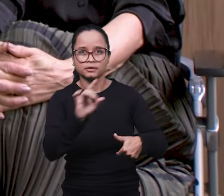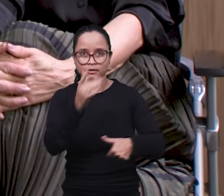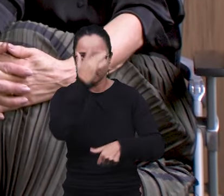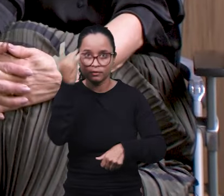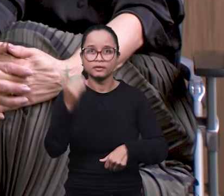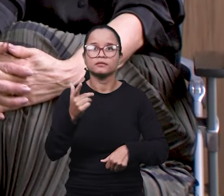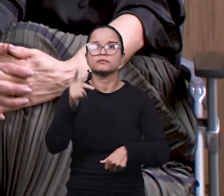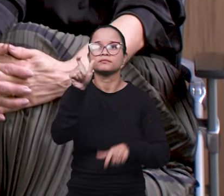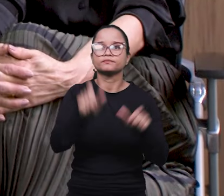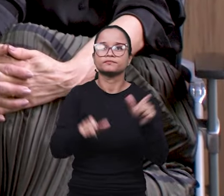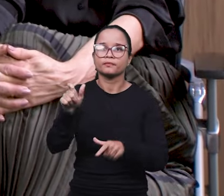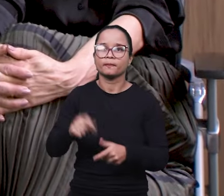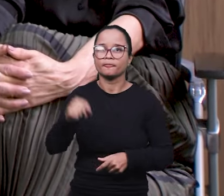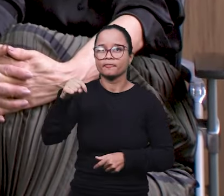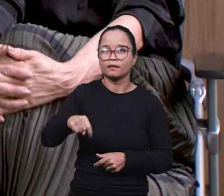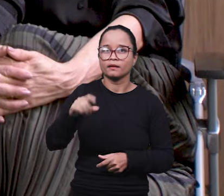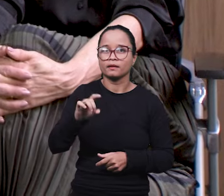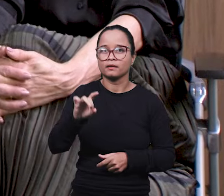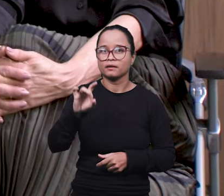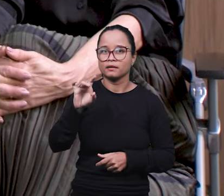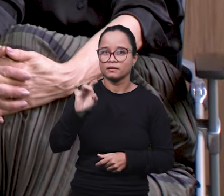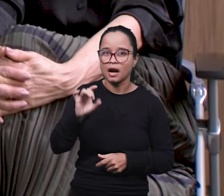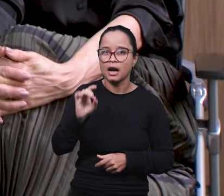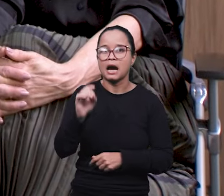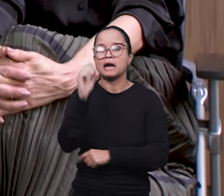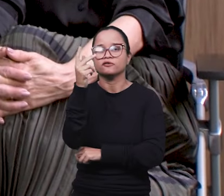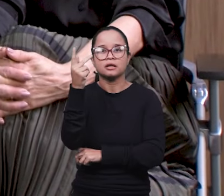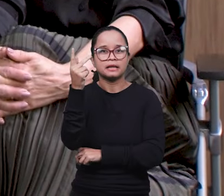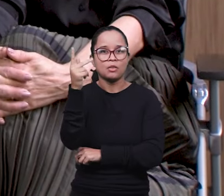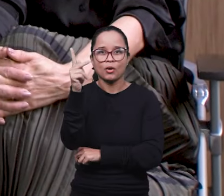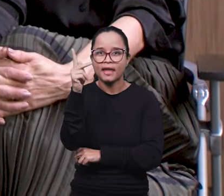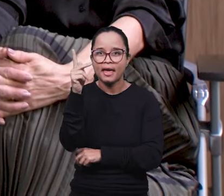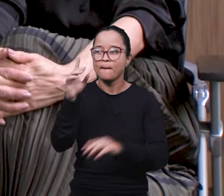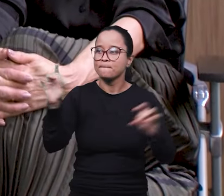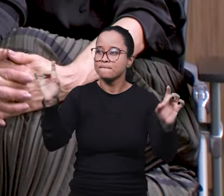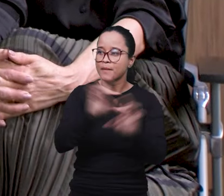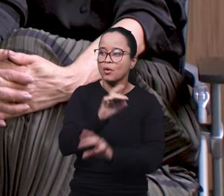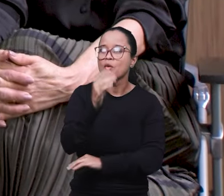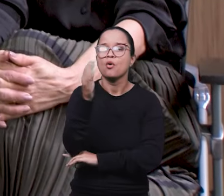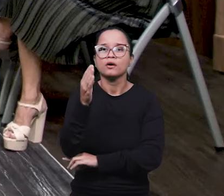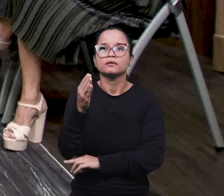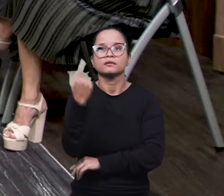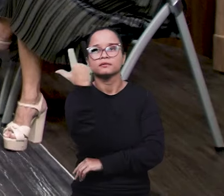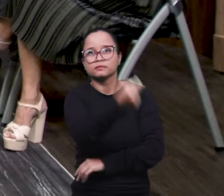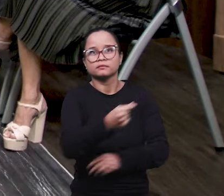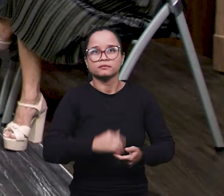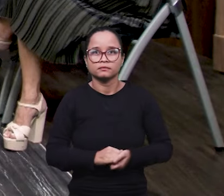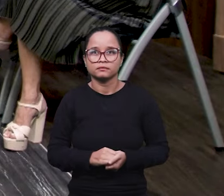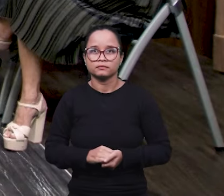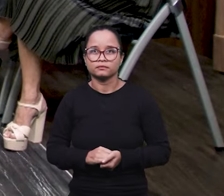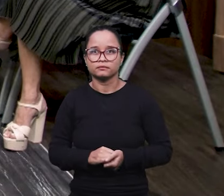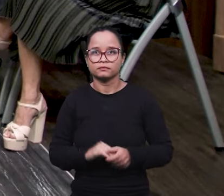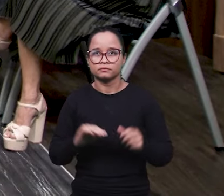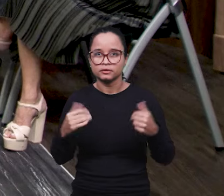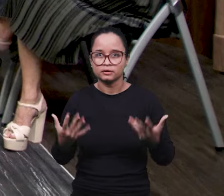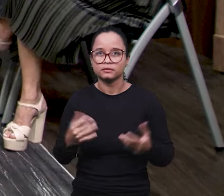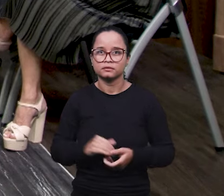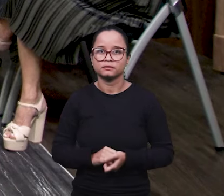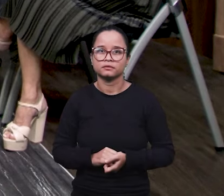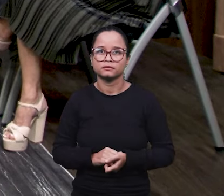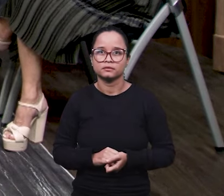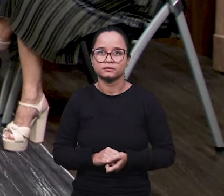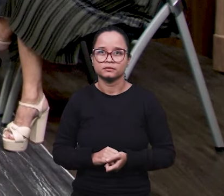e fala ah realmente ela não tá aqui à vontade achando que tá no hotel chega Come e vai embora da mesa então você não ficava só no Instagram por